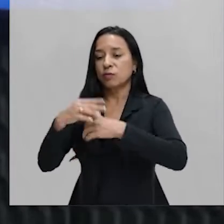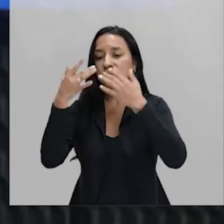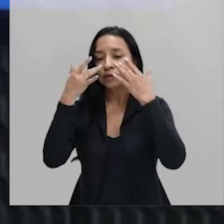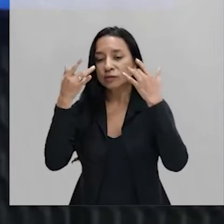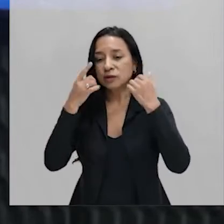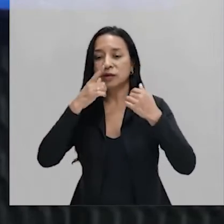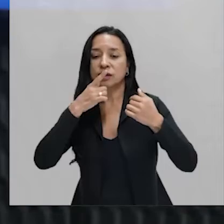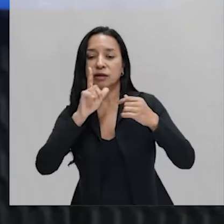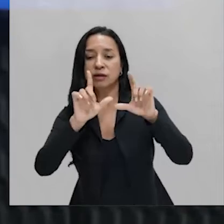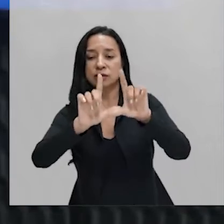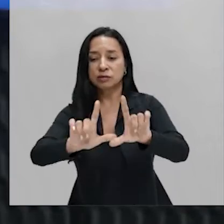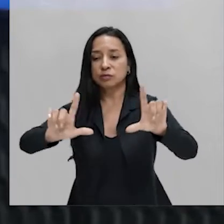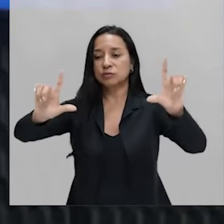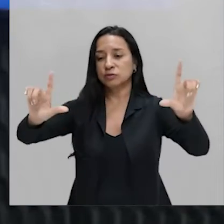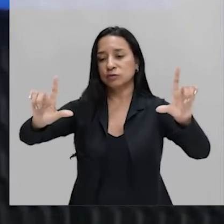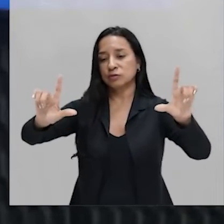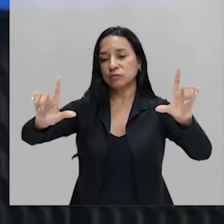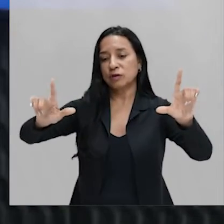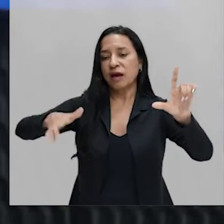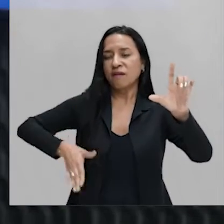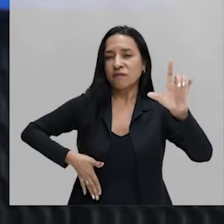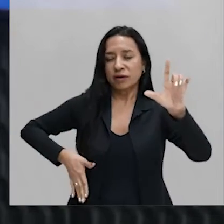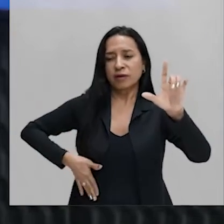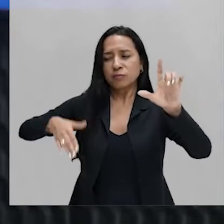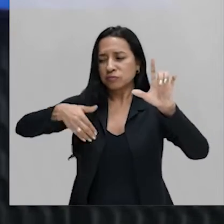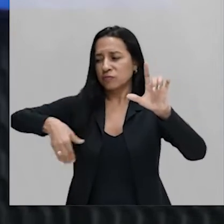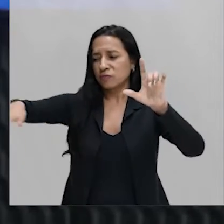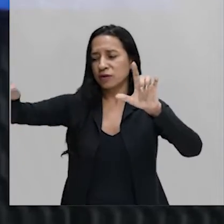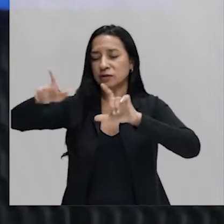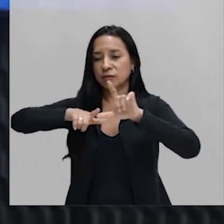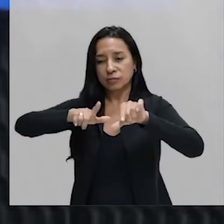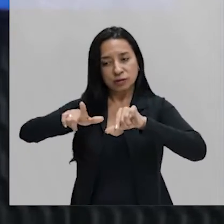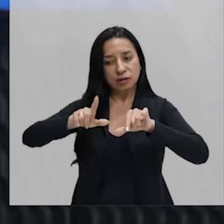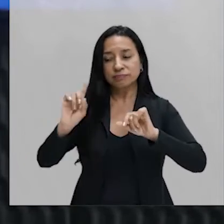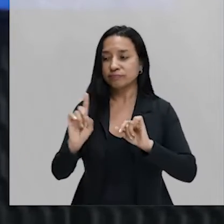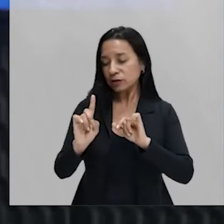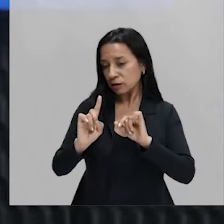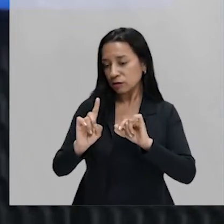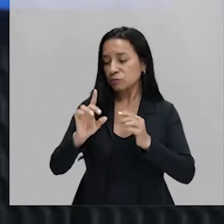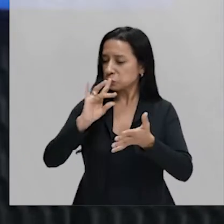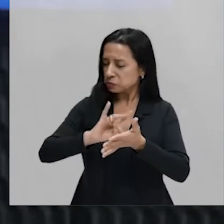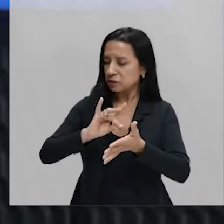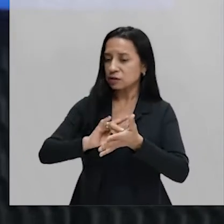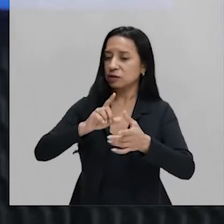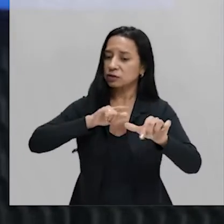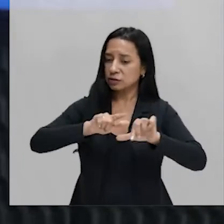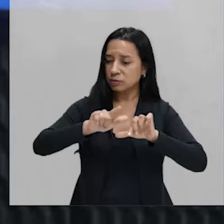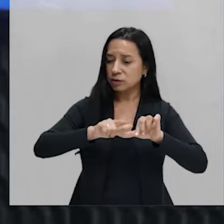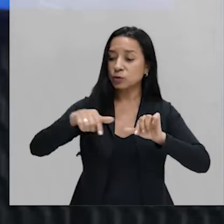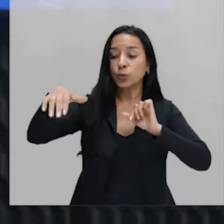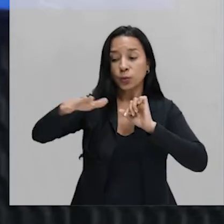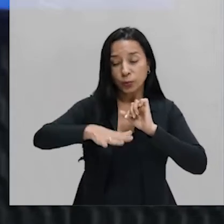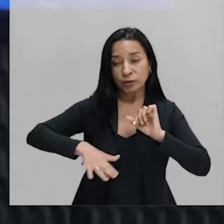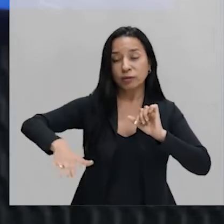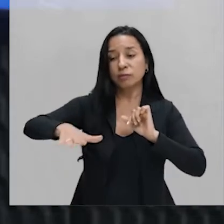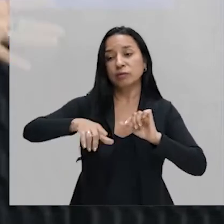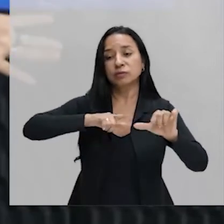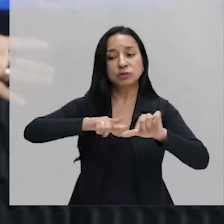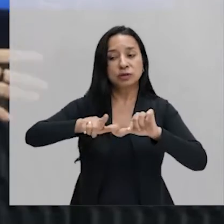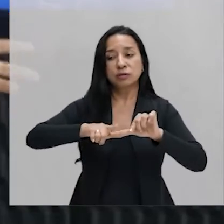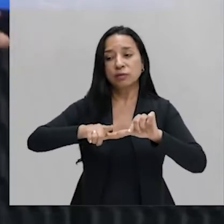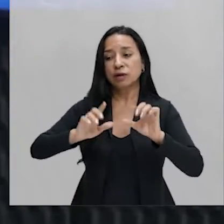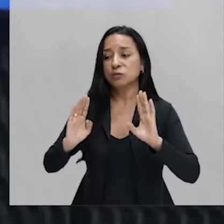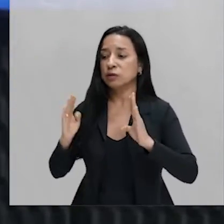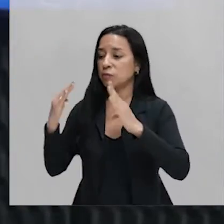ganha o título de vagabundo, sai daí, vai trabalhar, quando na verdade ele está trabalhando. A questão é que o espaço de trabalho dele não é um